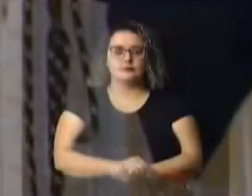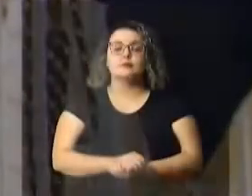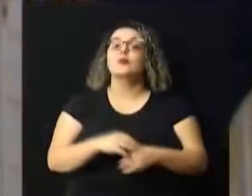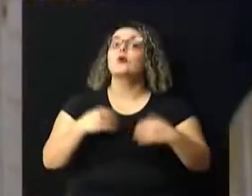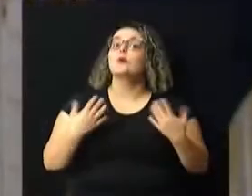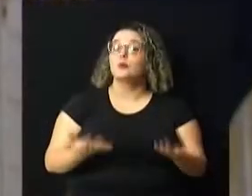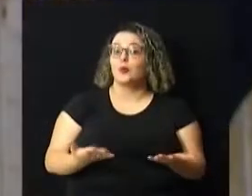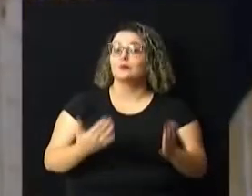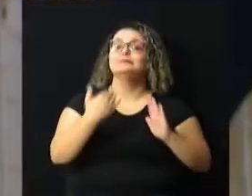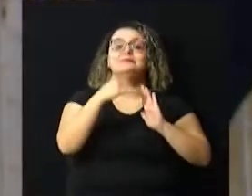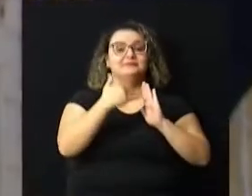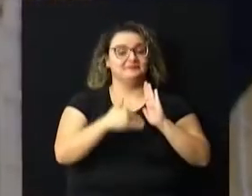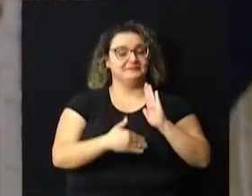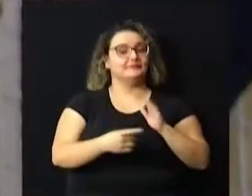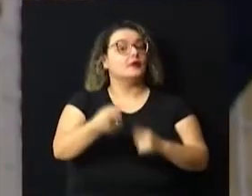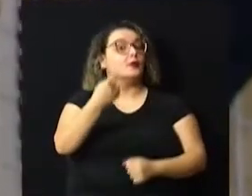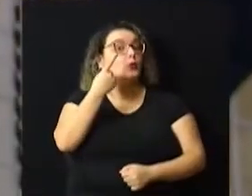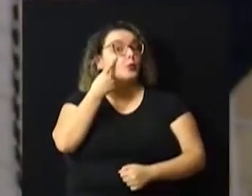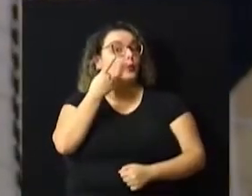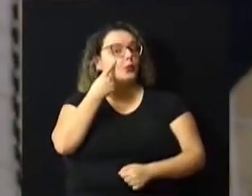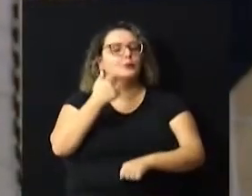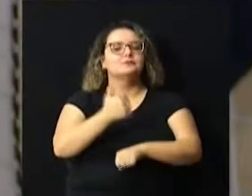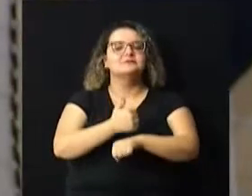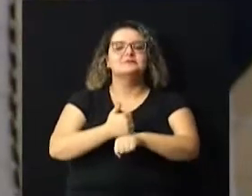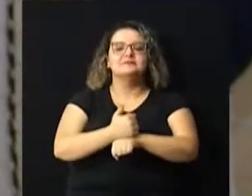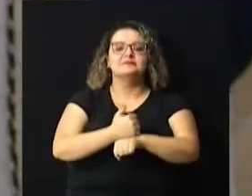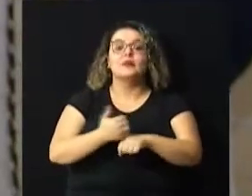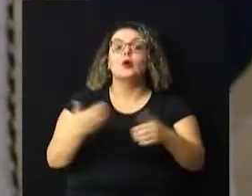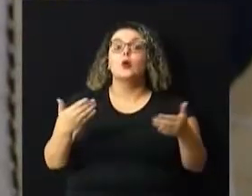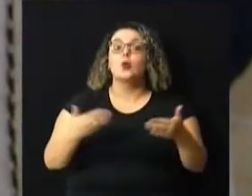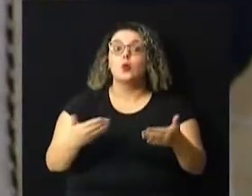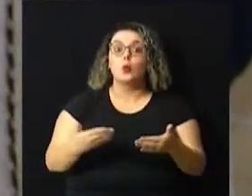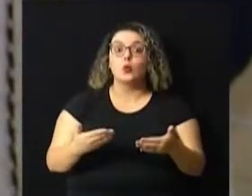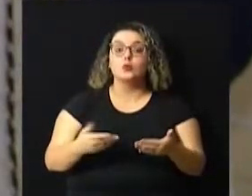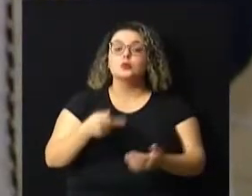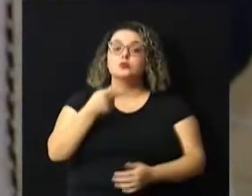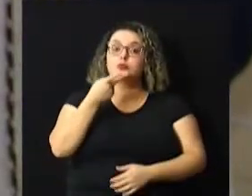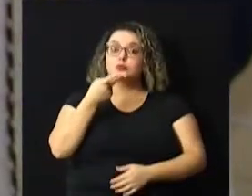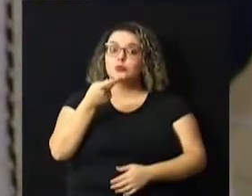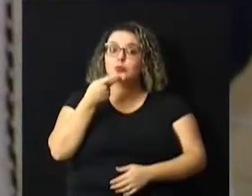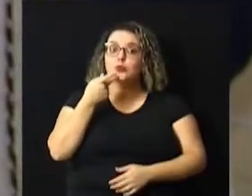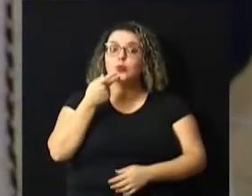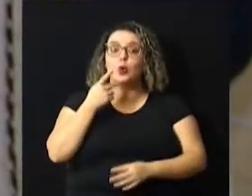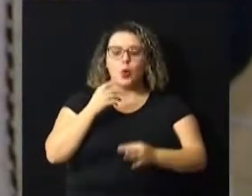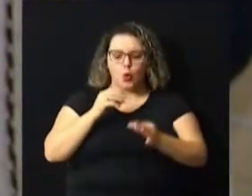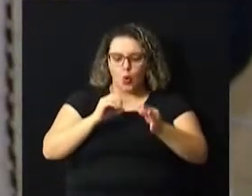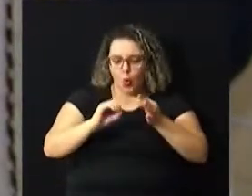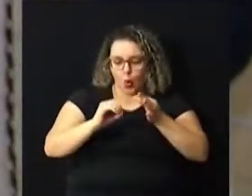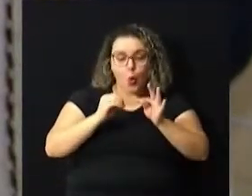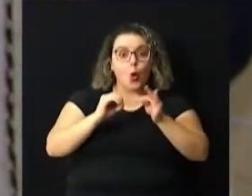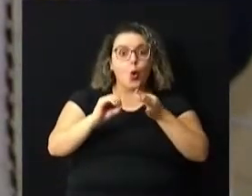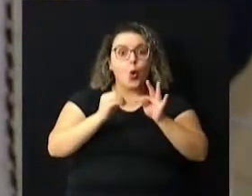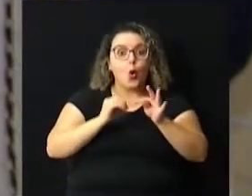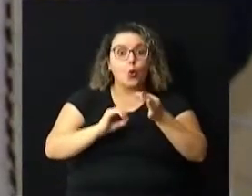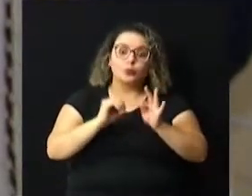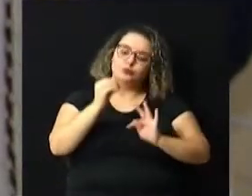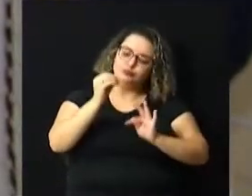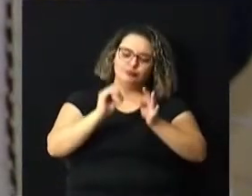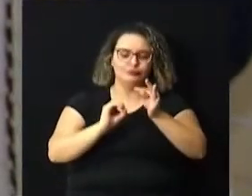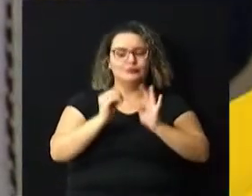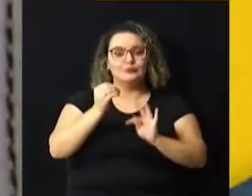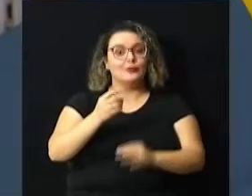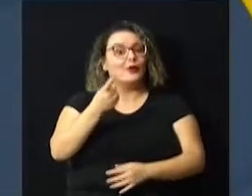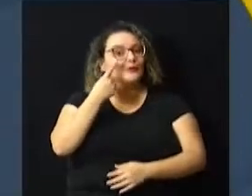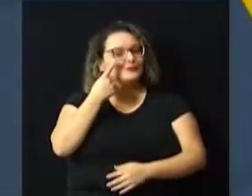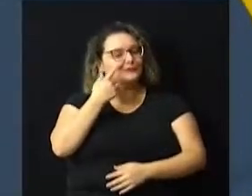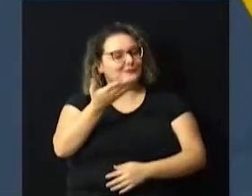Bom, é o quadro Se Liga na Profissão e olha só, hoje a gente vai falar sobre terapeuta ocupacional. Então, se liga